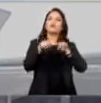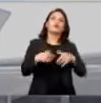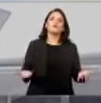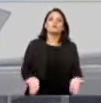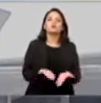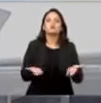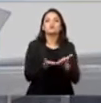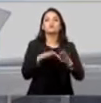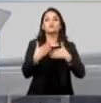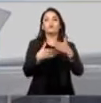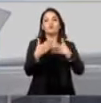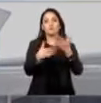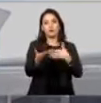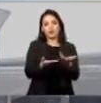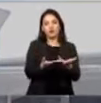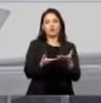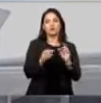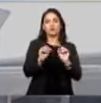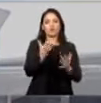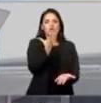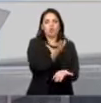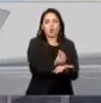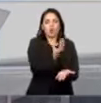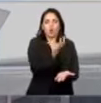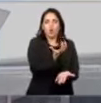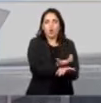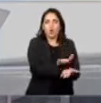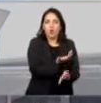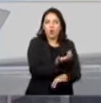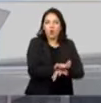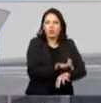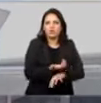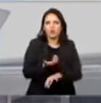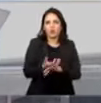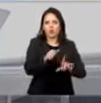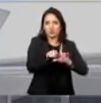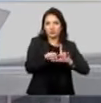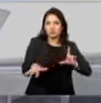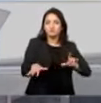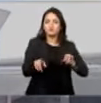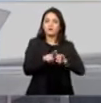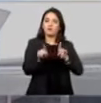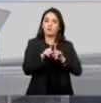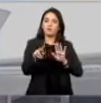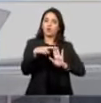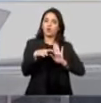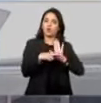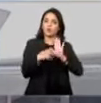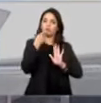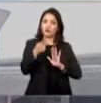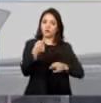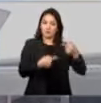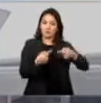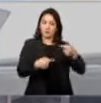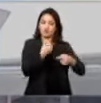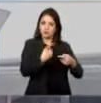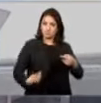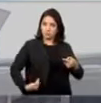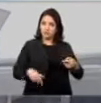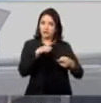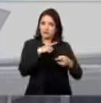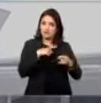desenvolvimento do mercado brasileiro de conteúdos audiovisuais. O regulamento do PRODAV dispõe expressamente que as políticas públicas desenvolvidas no âmbito do